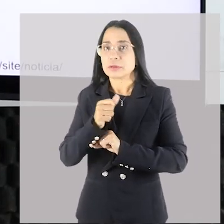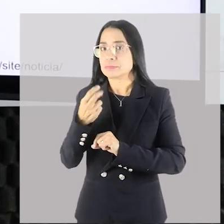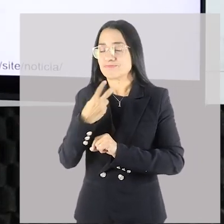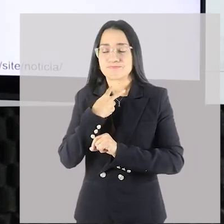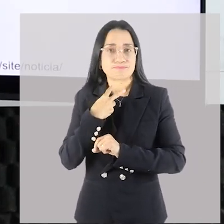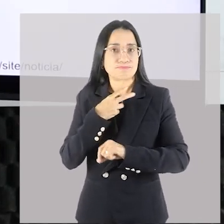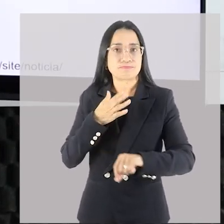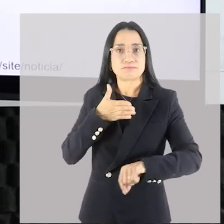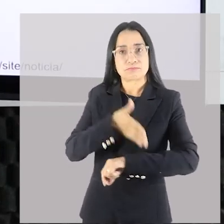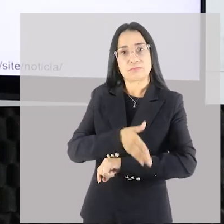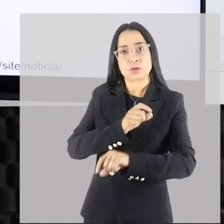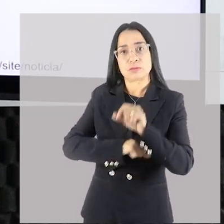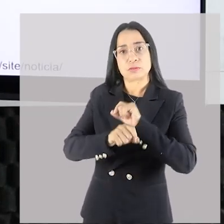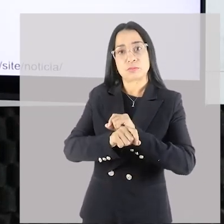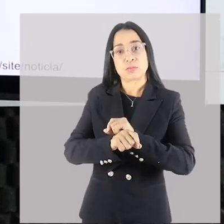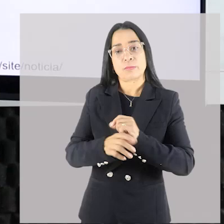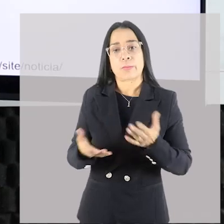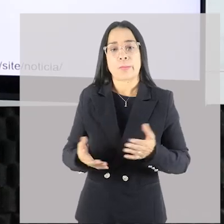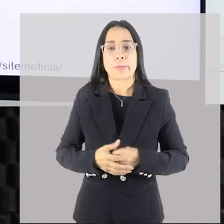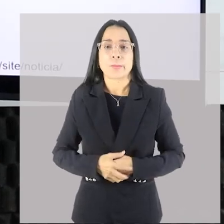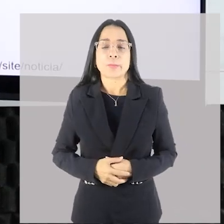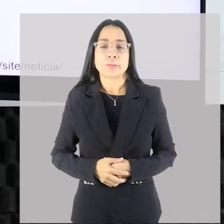da antiguidade.